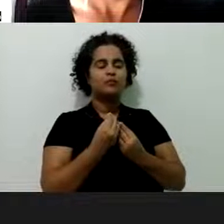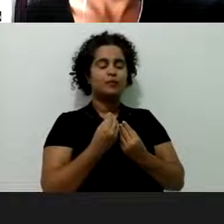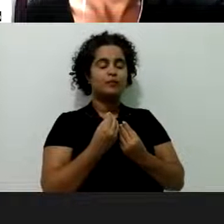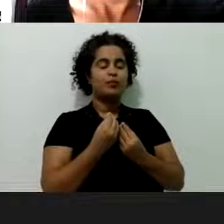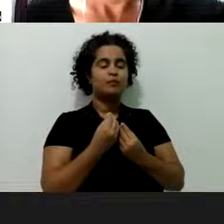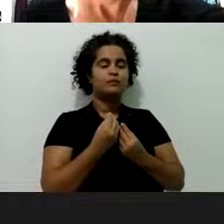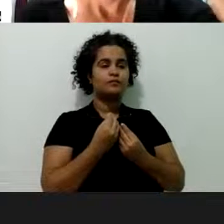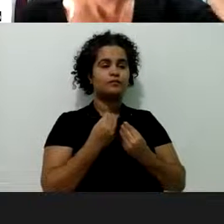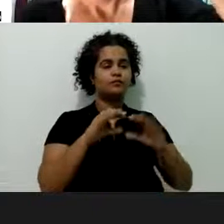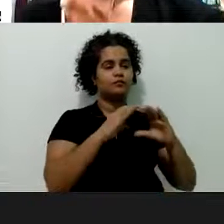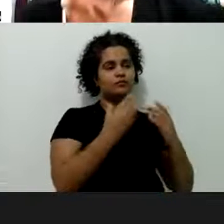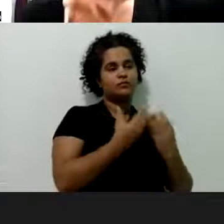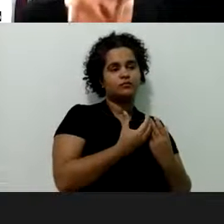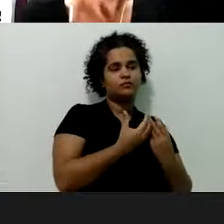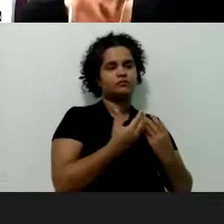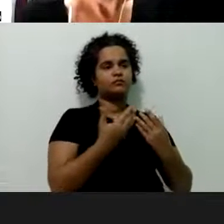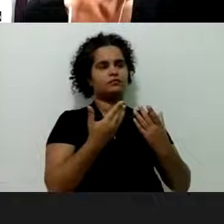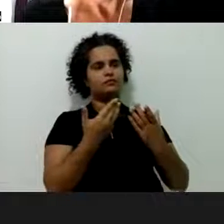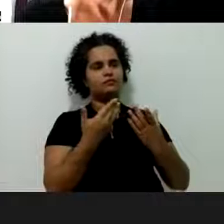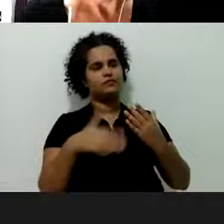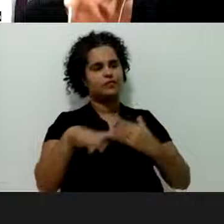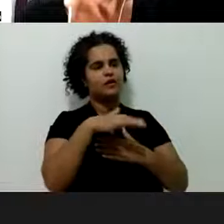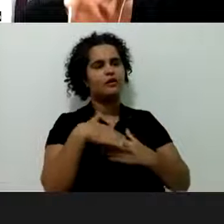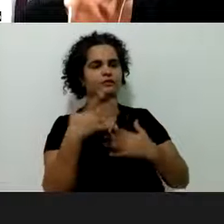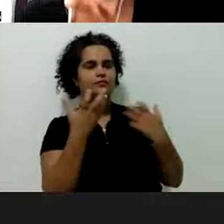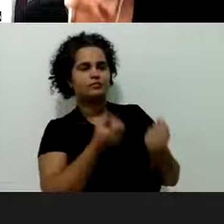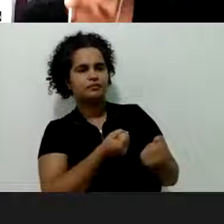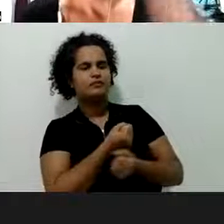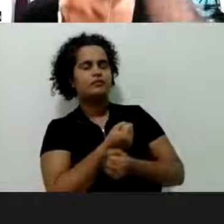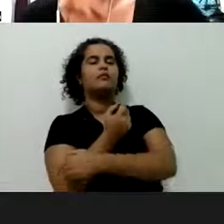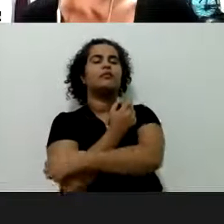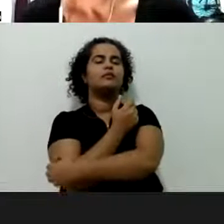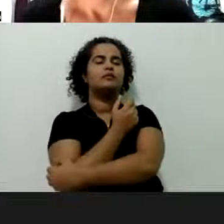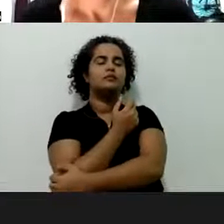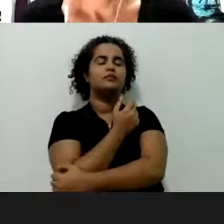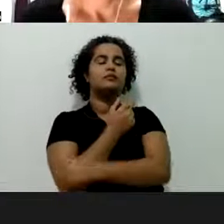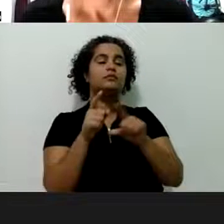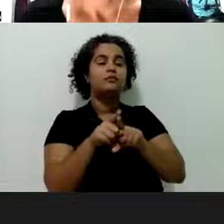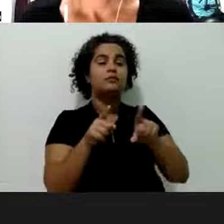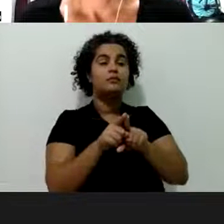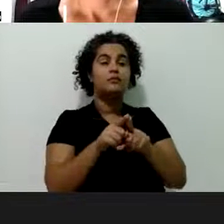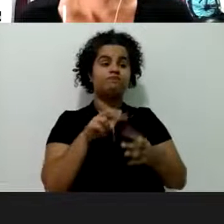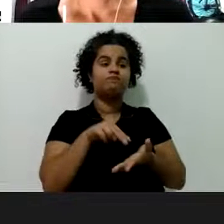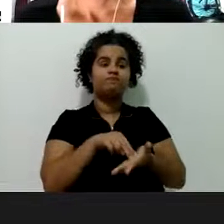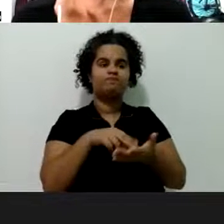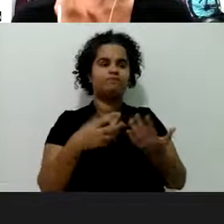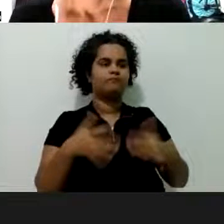e comunidade, em termos de aceitação, em termos também, né, dessa resistência?